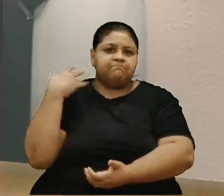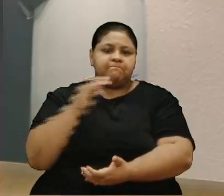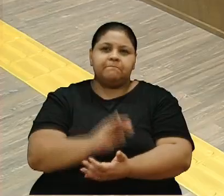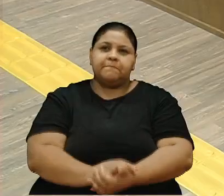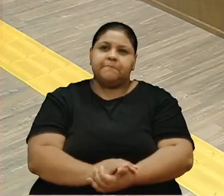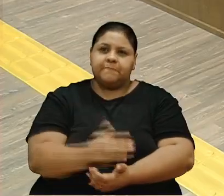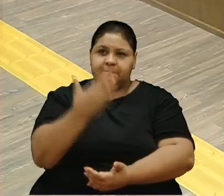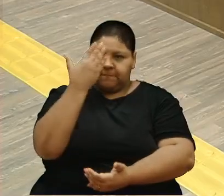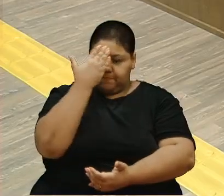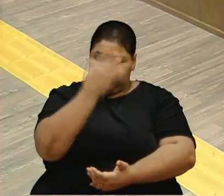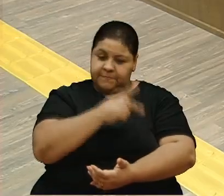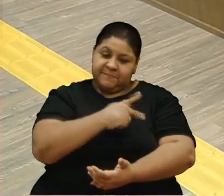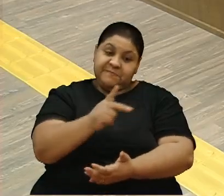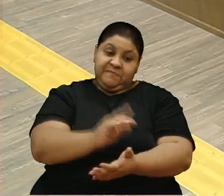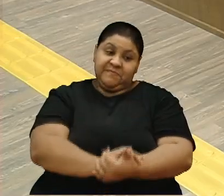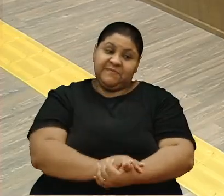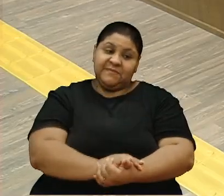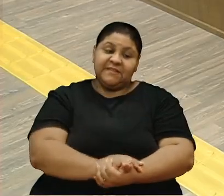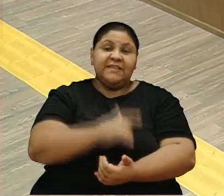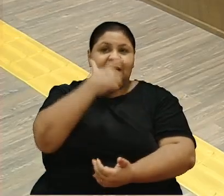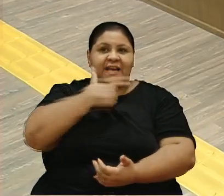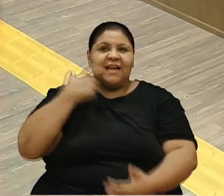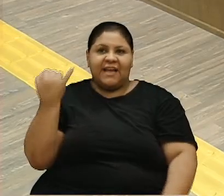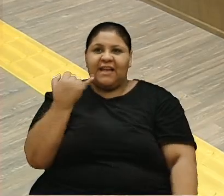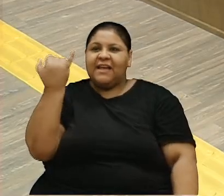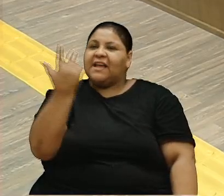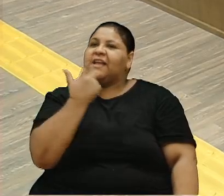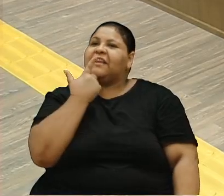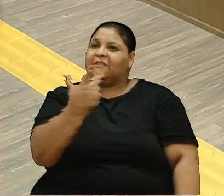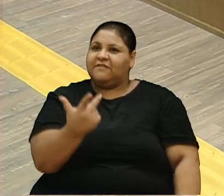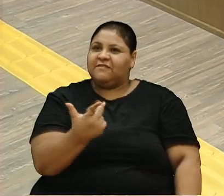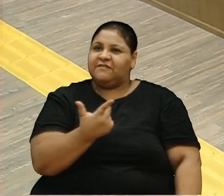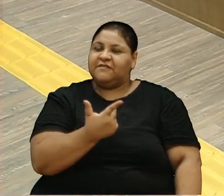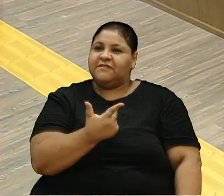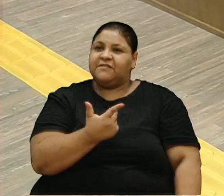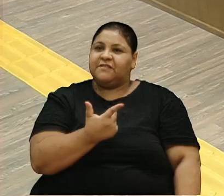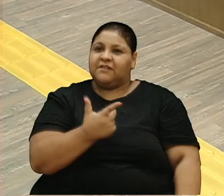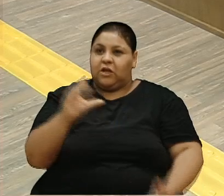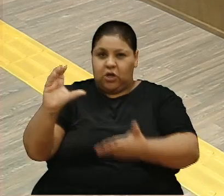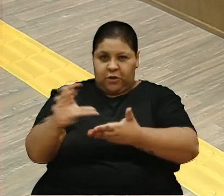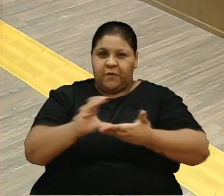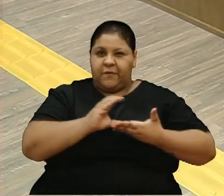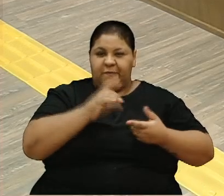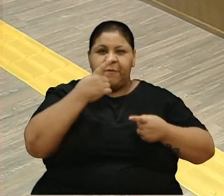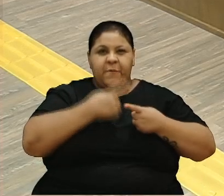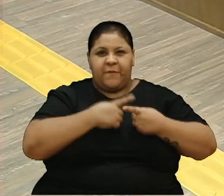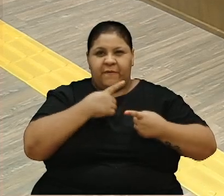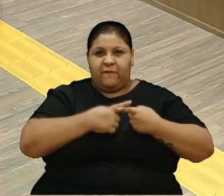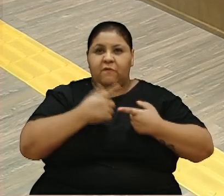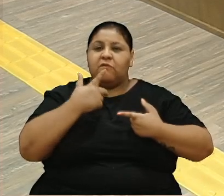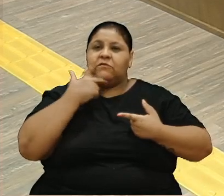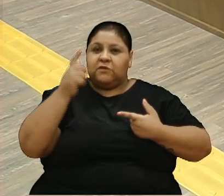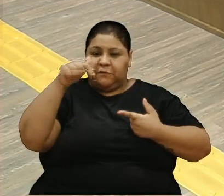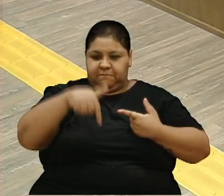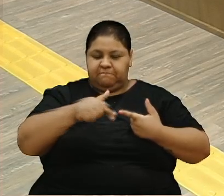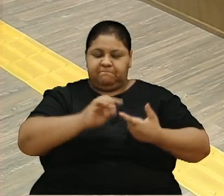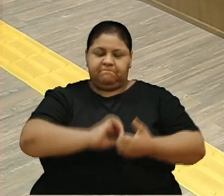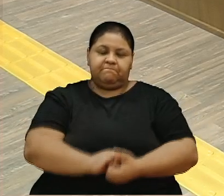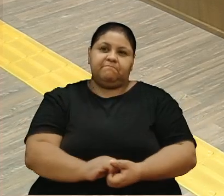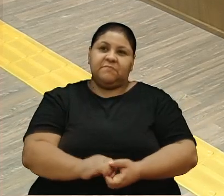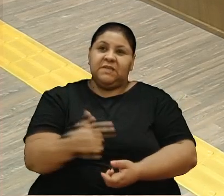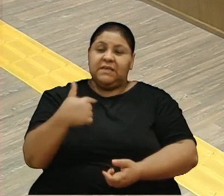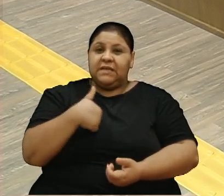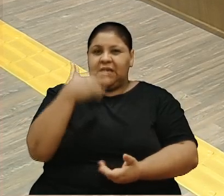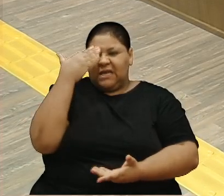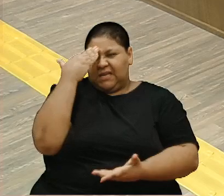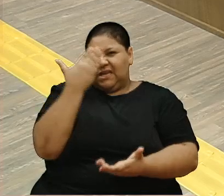Marques. Obrigado, senhor presidente. Achei importante falar sobre a questão do subsídio, por exemplo, porque foi tratado aqui. E, no meu ponto